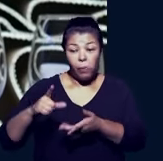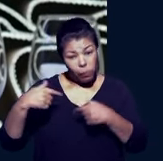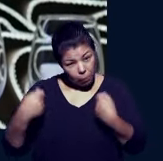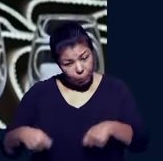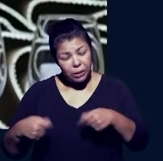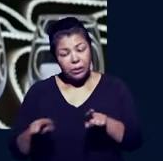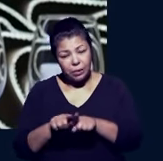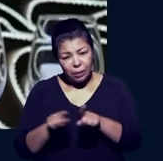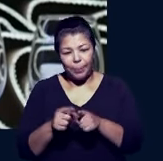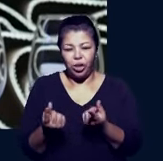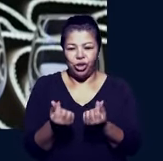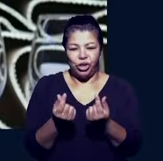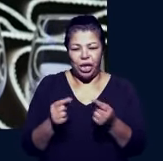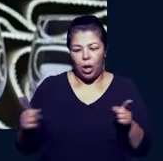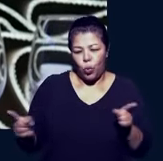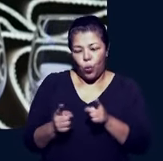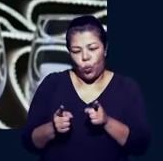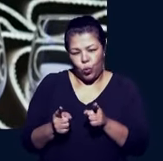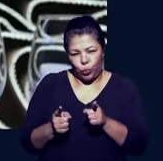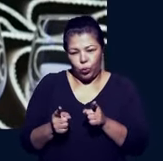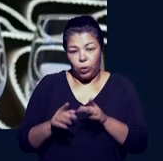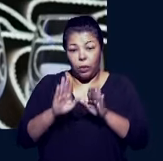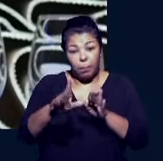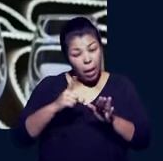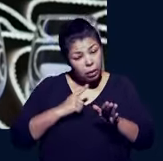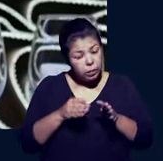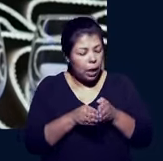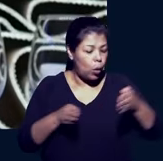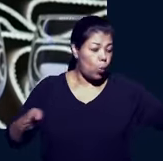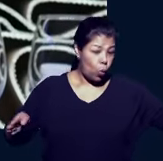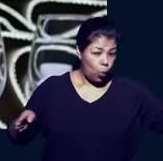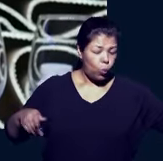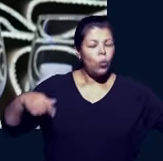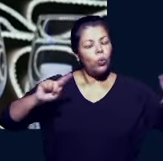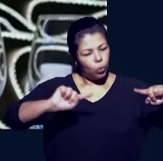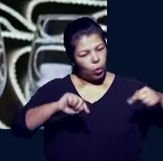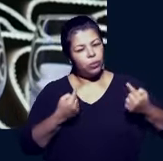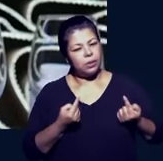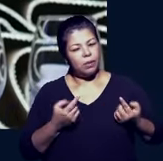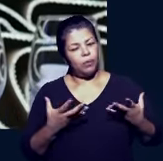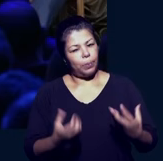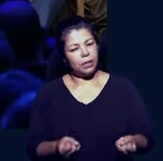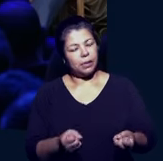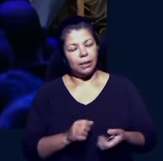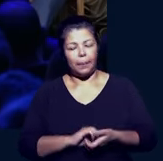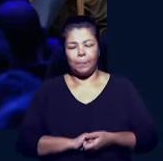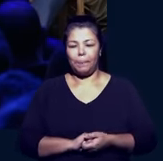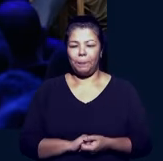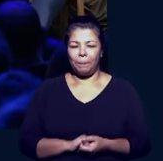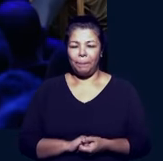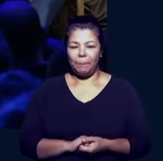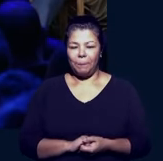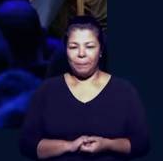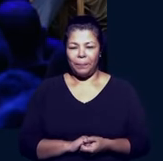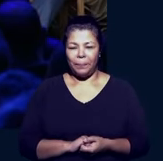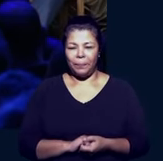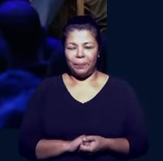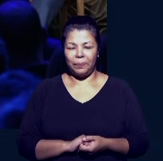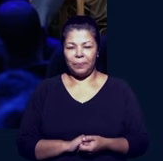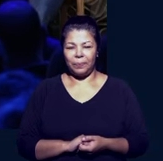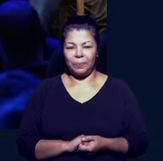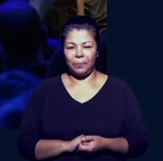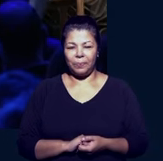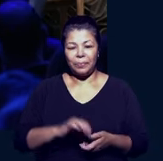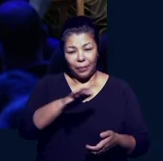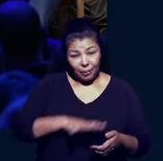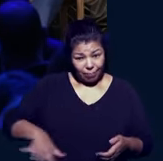eh confiante o de longo prazo acho que a gente tem um desafio ainda para para equacionar é o mercado de capitais